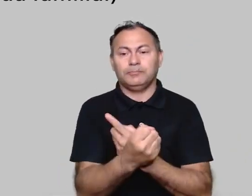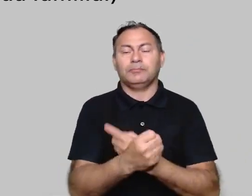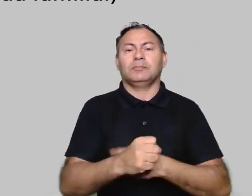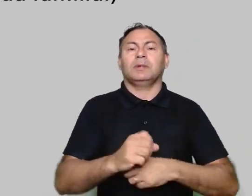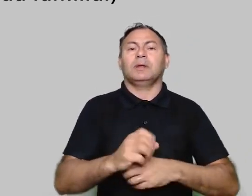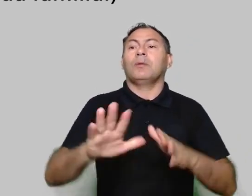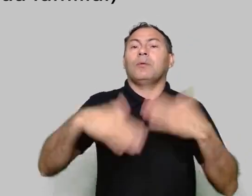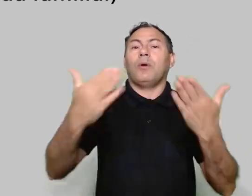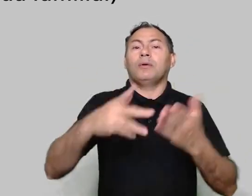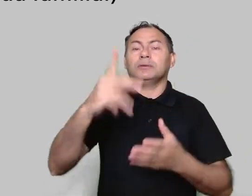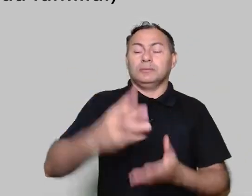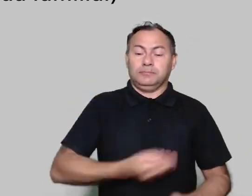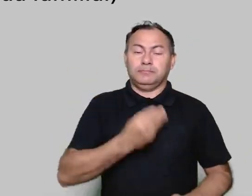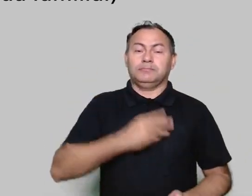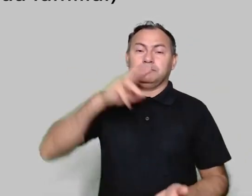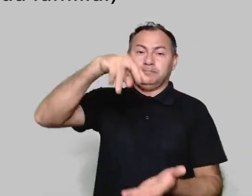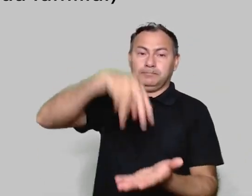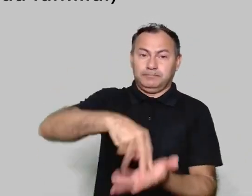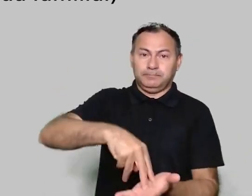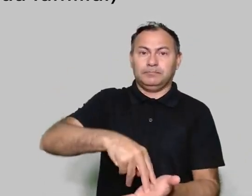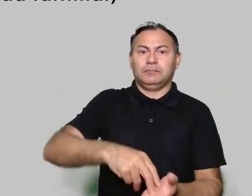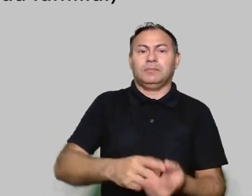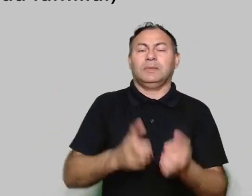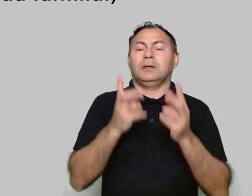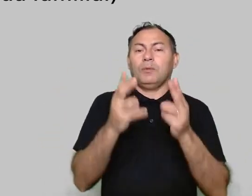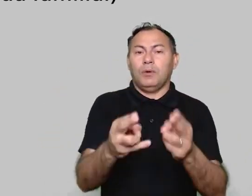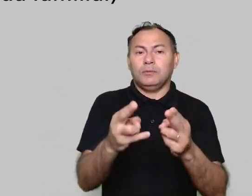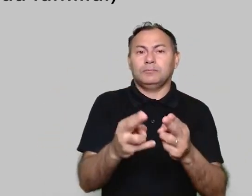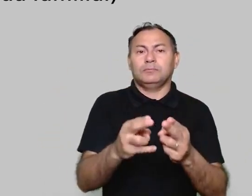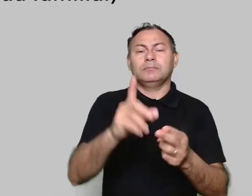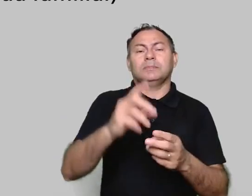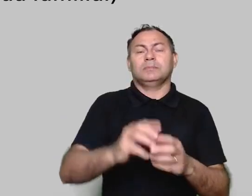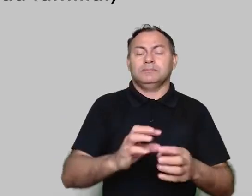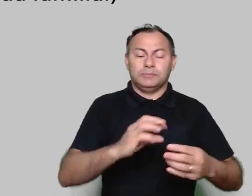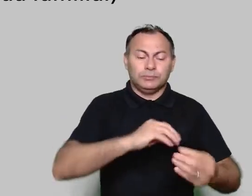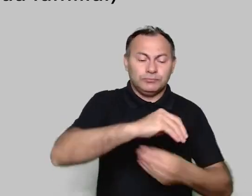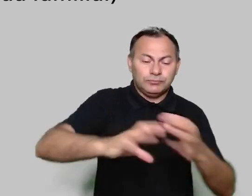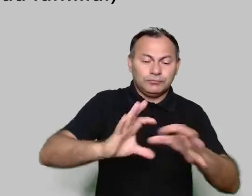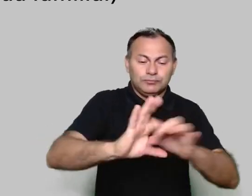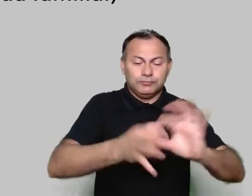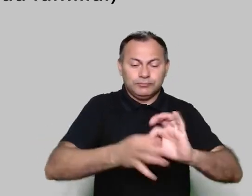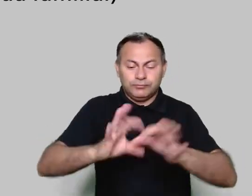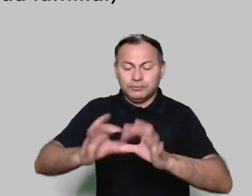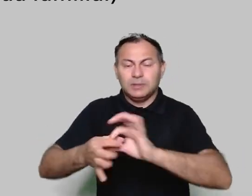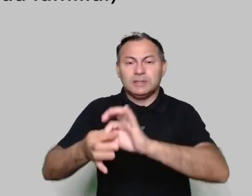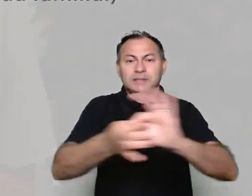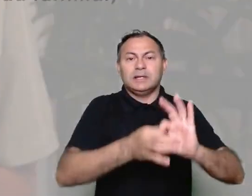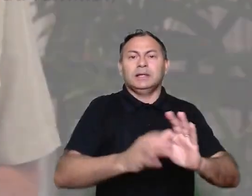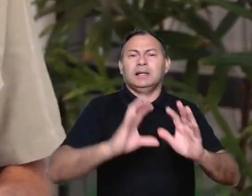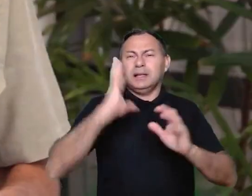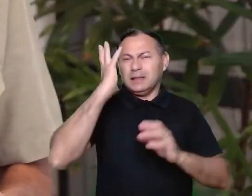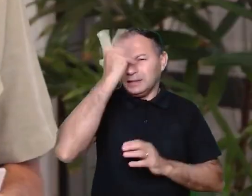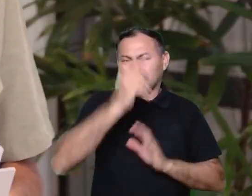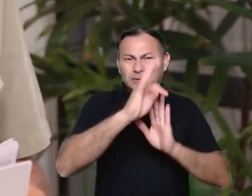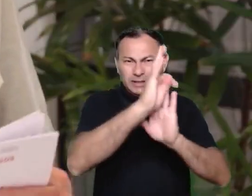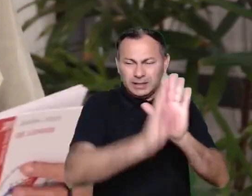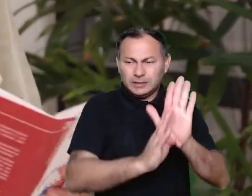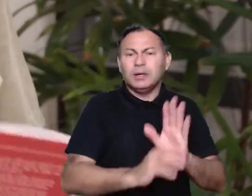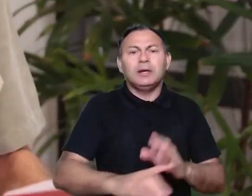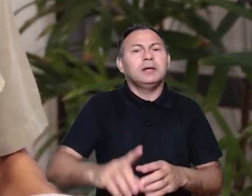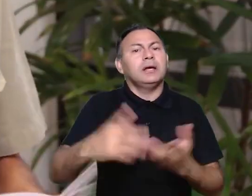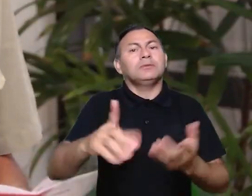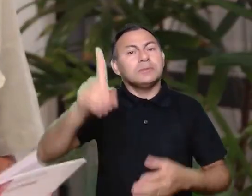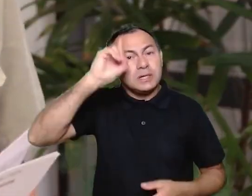social, pelas quais sua existência é como que tecida. Que lindo texto, né? É no dia a dia,